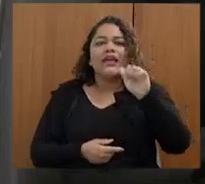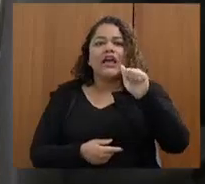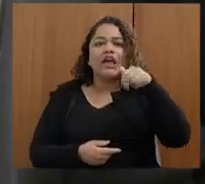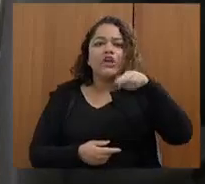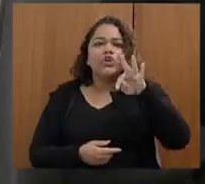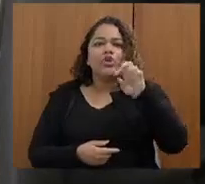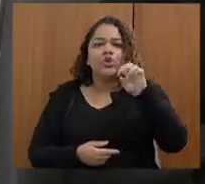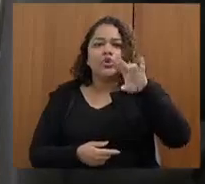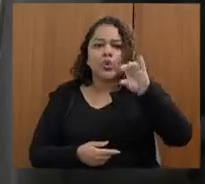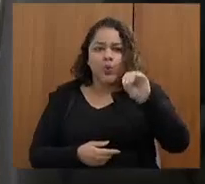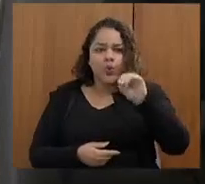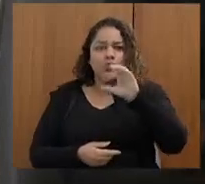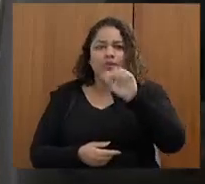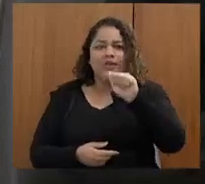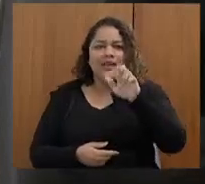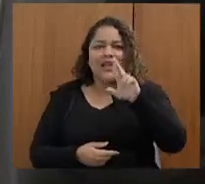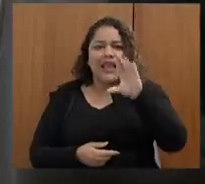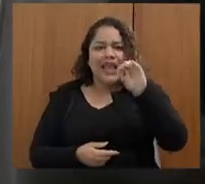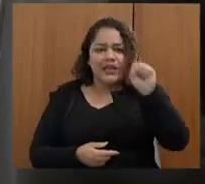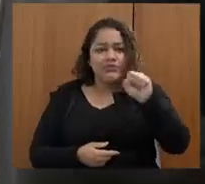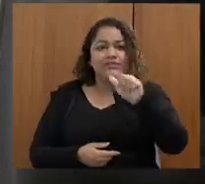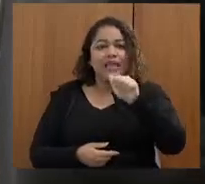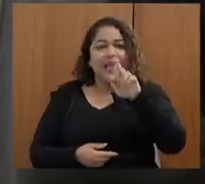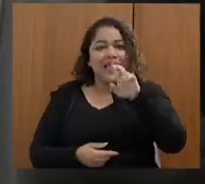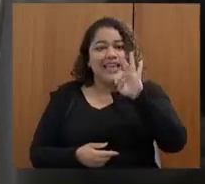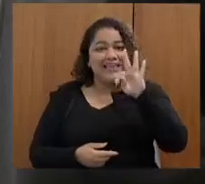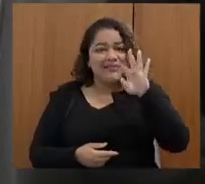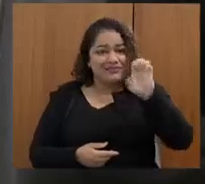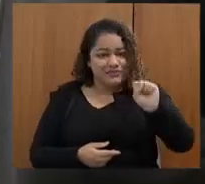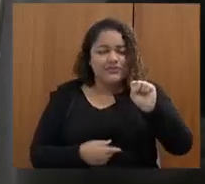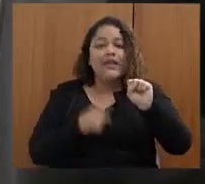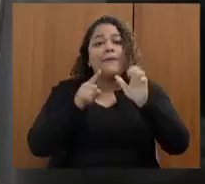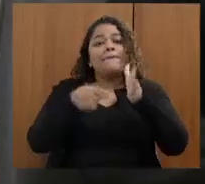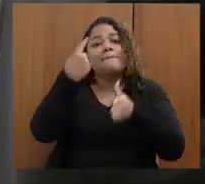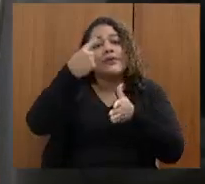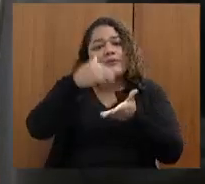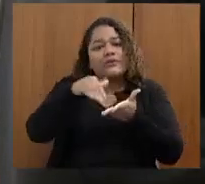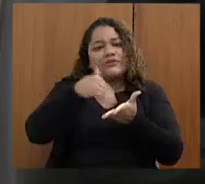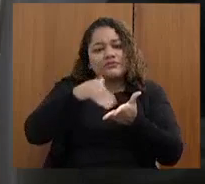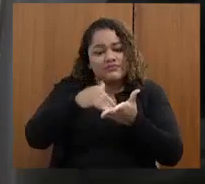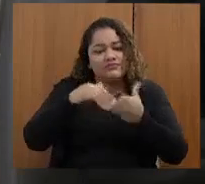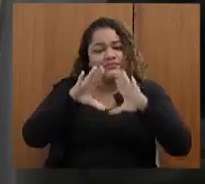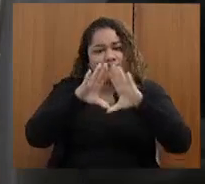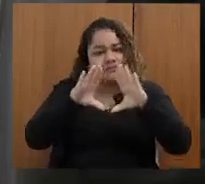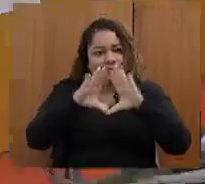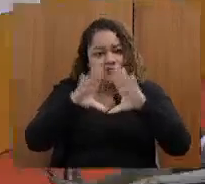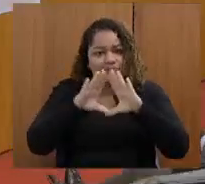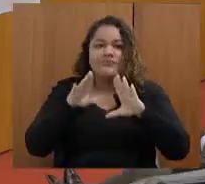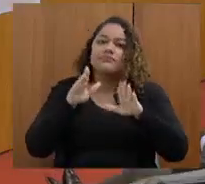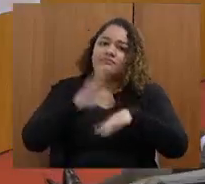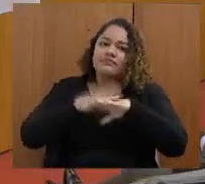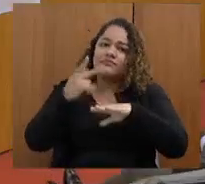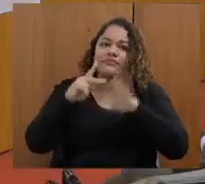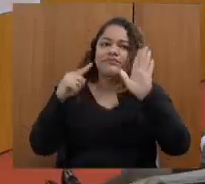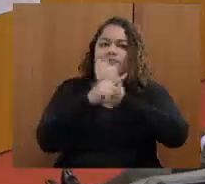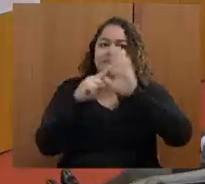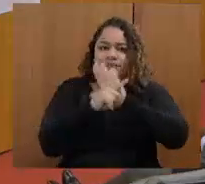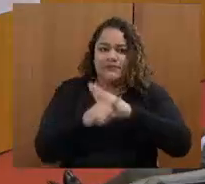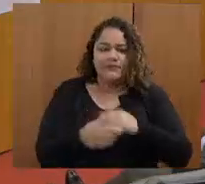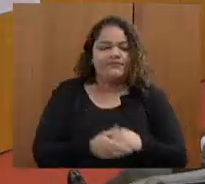secretário da mesa da Assembleia Legislativa a trazer isso seus questionamentos ao secretário de estado